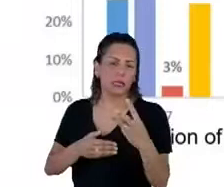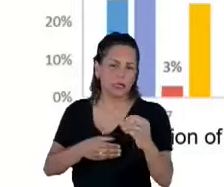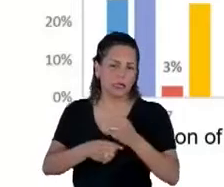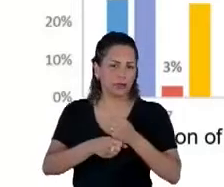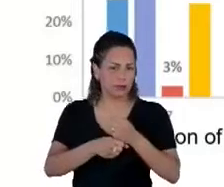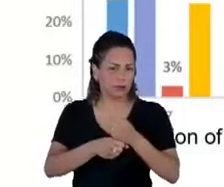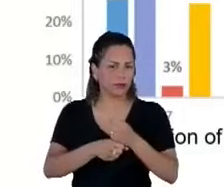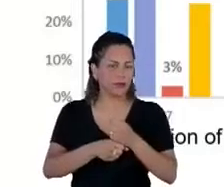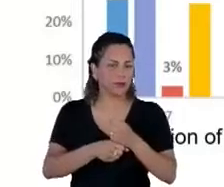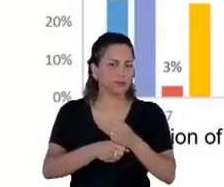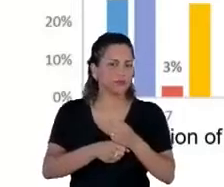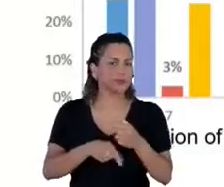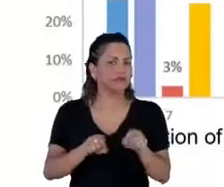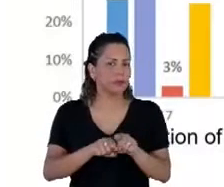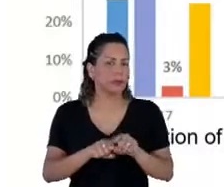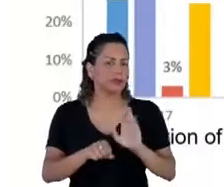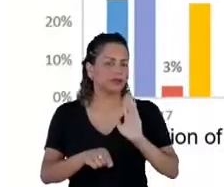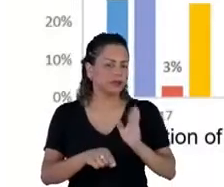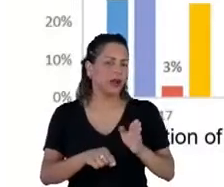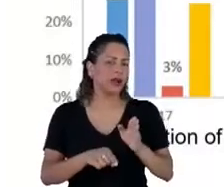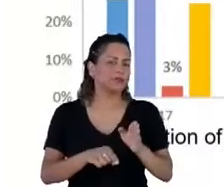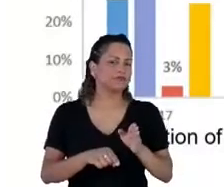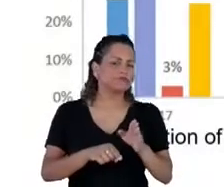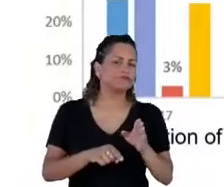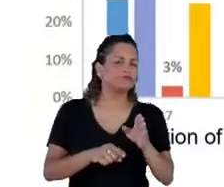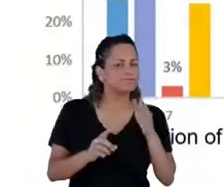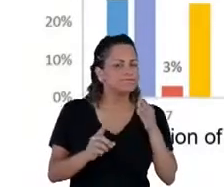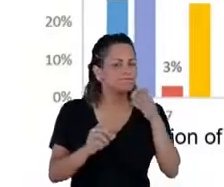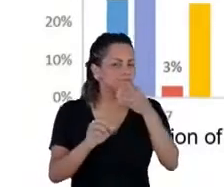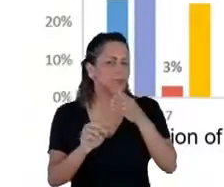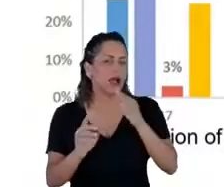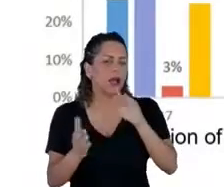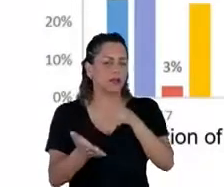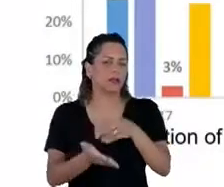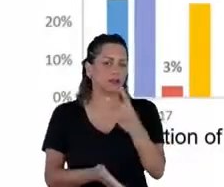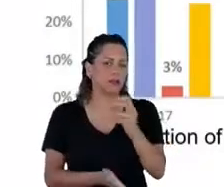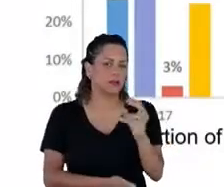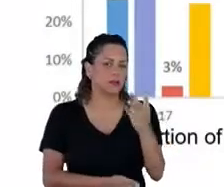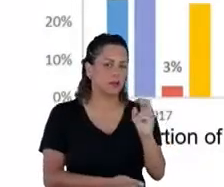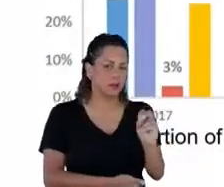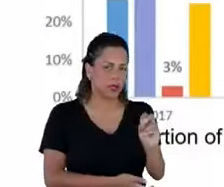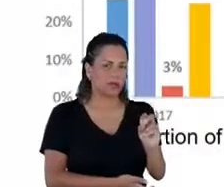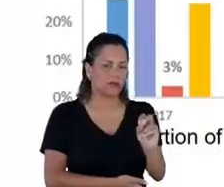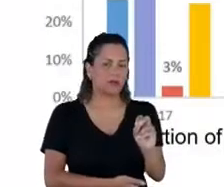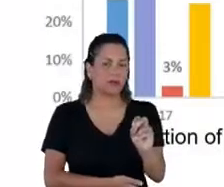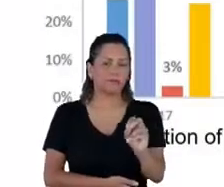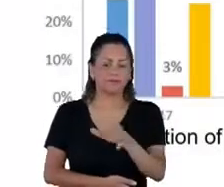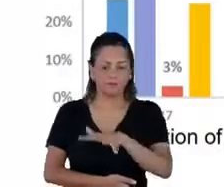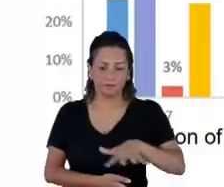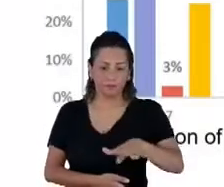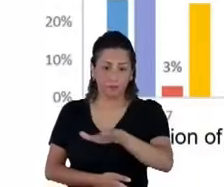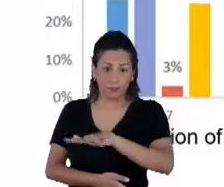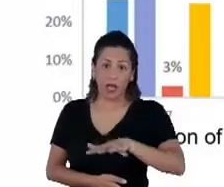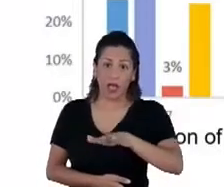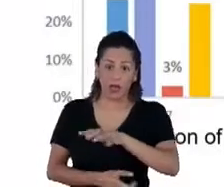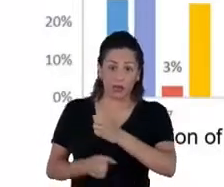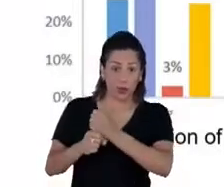Espera-se e estima-se que até 2050 o setor de construção